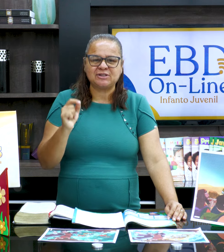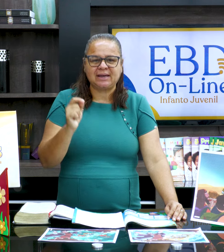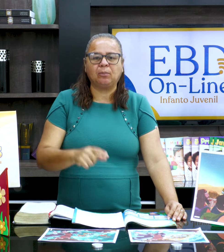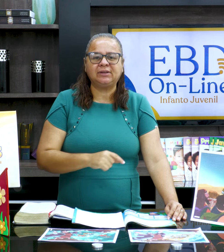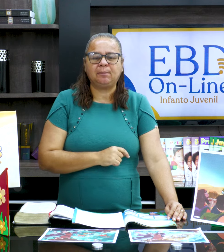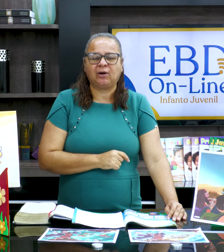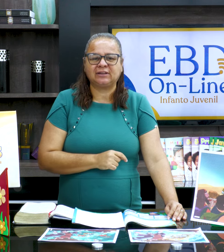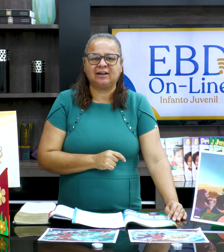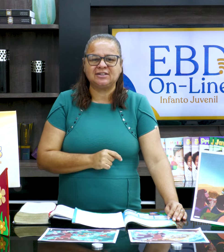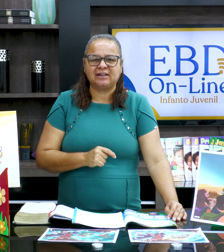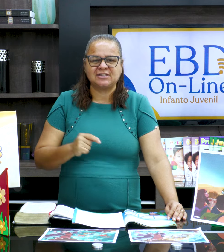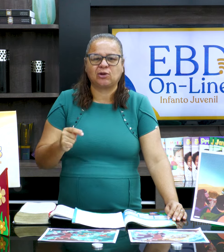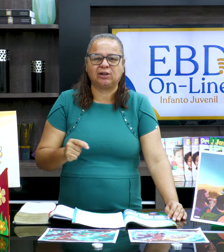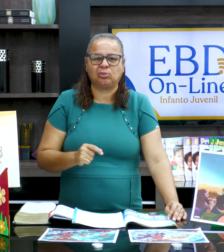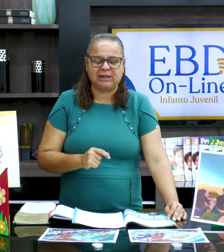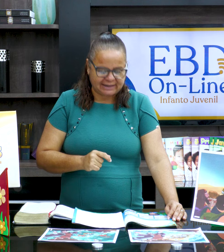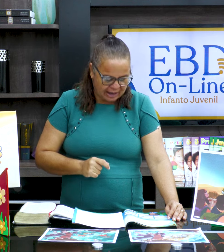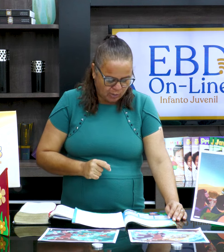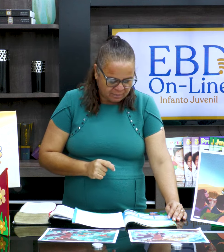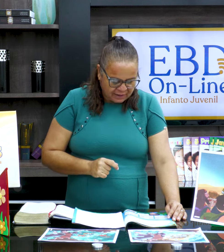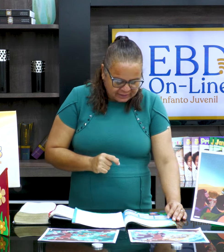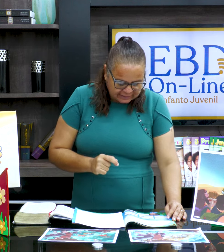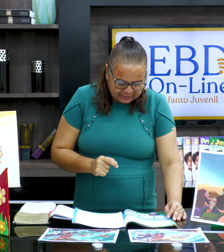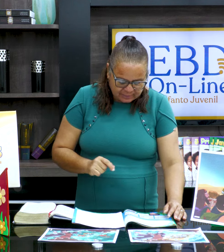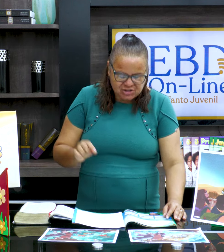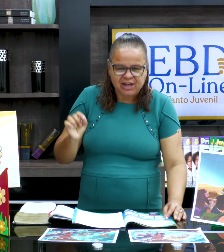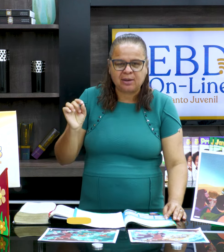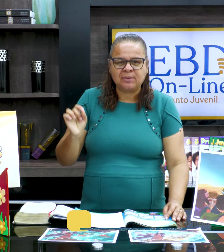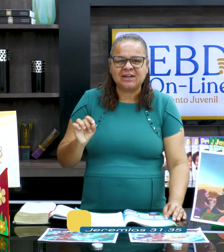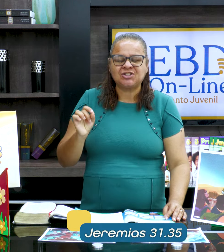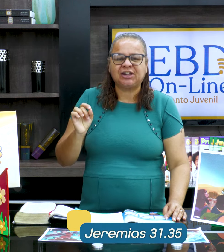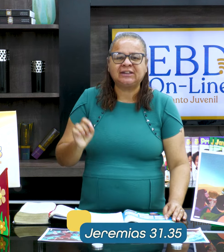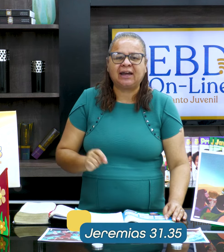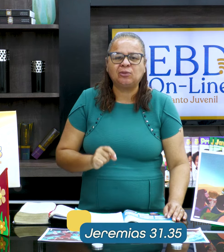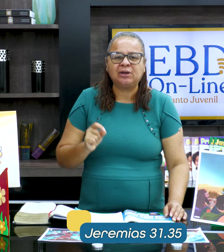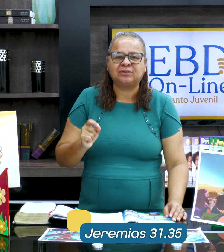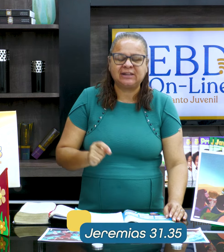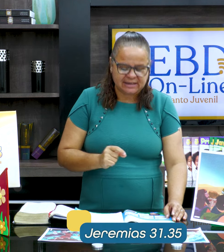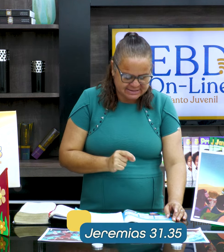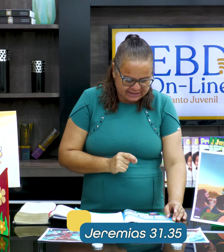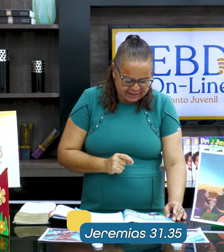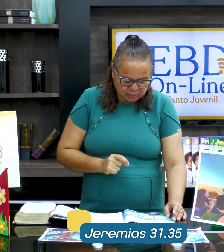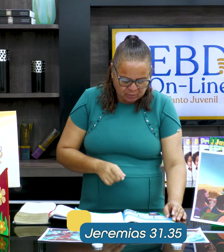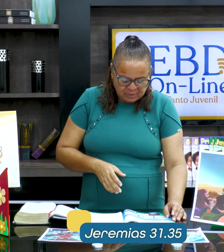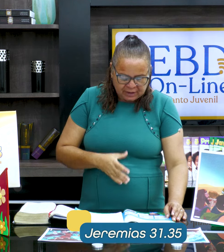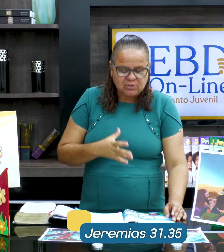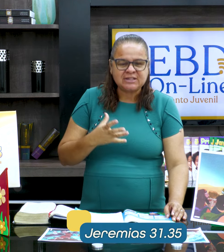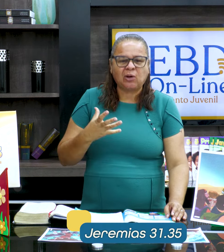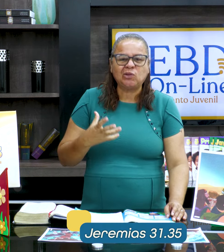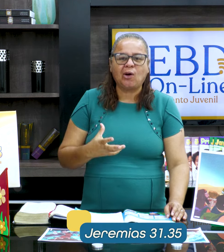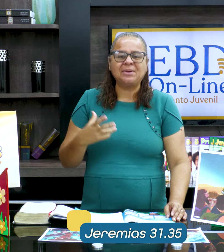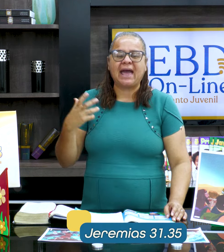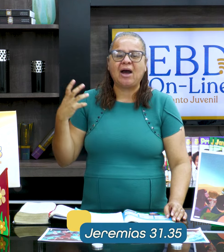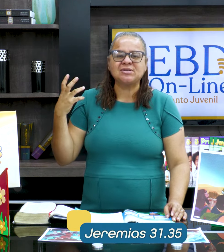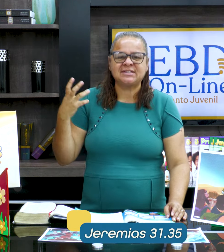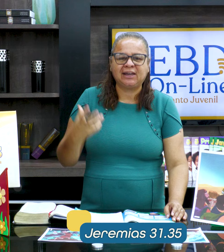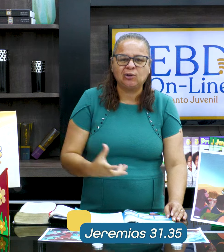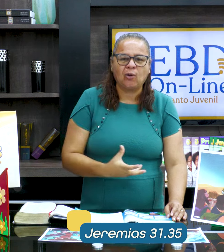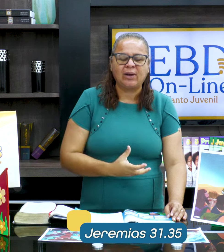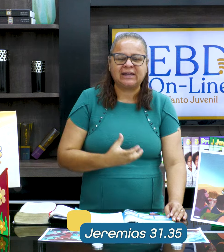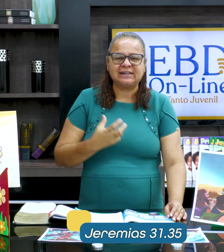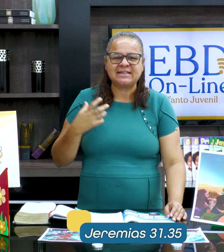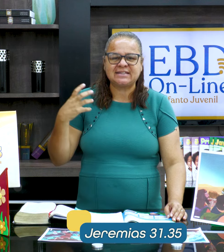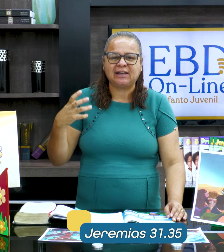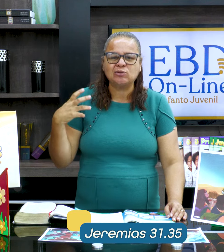e dizer você é muito importante na escola dominical tem também Jeremias 31 e o 35 o seu nome é o